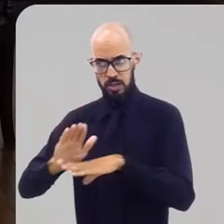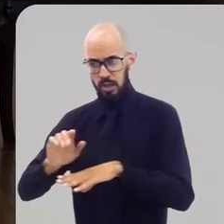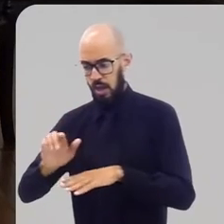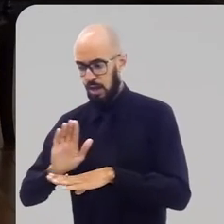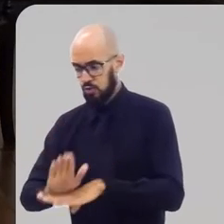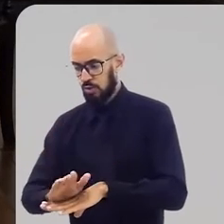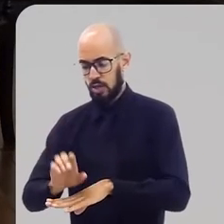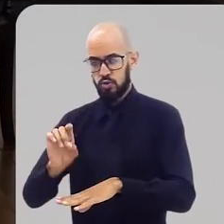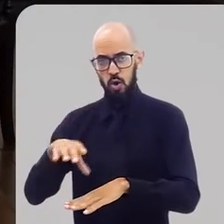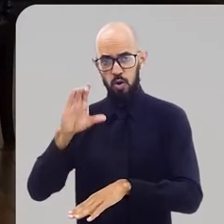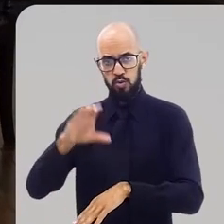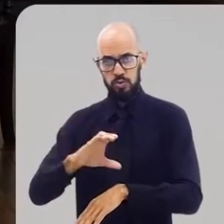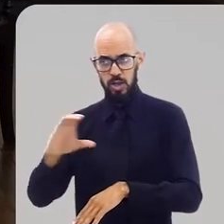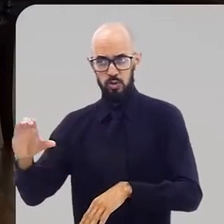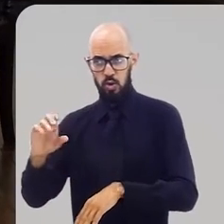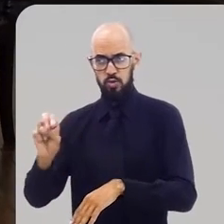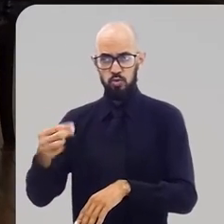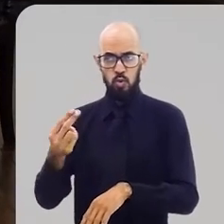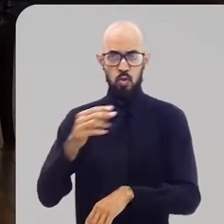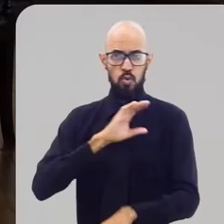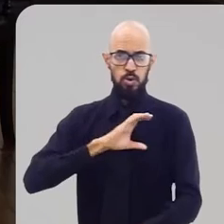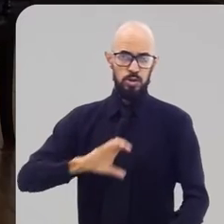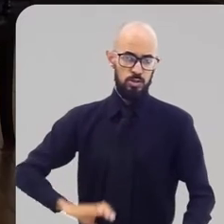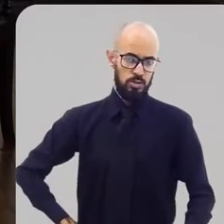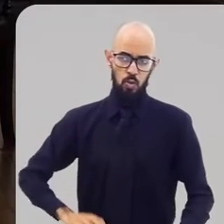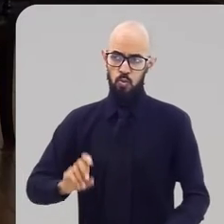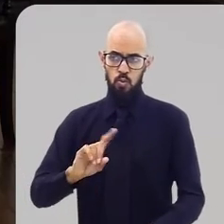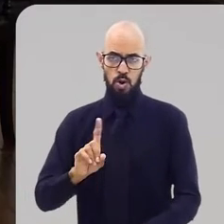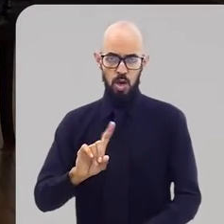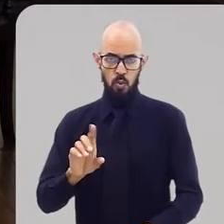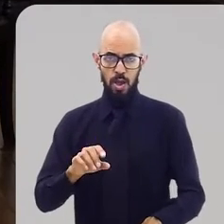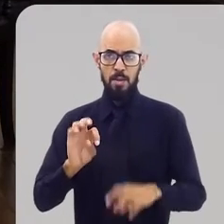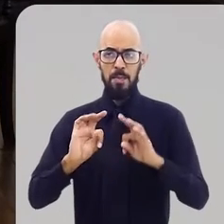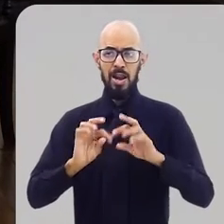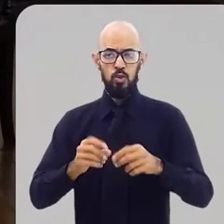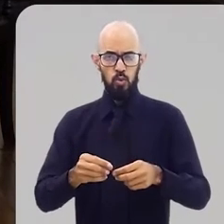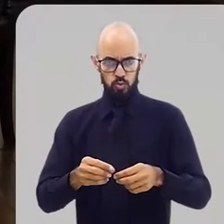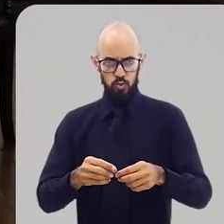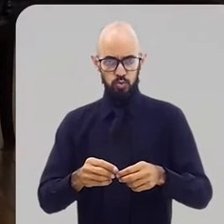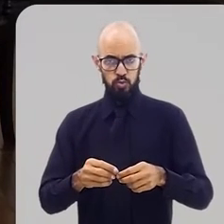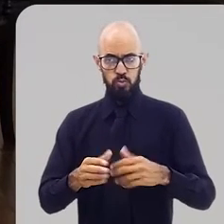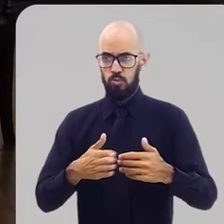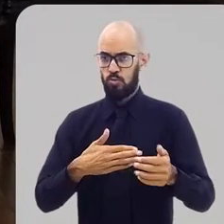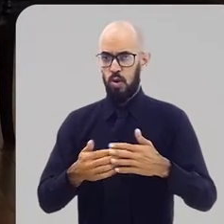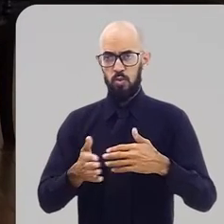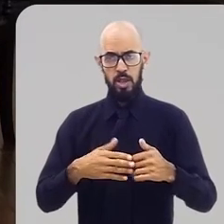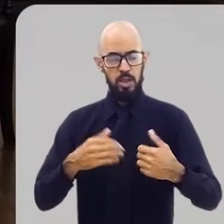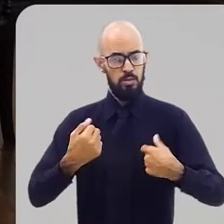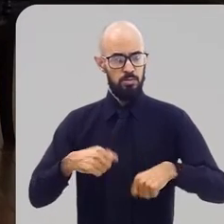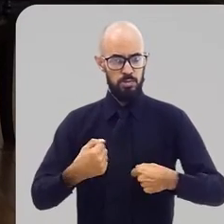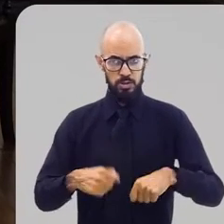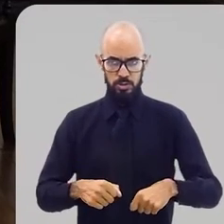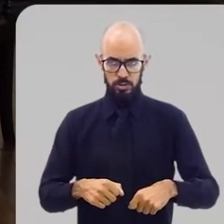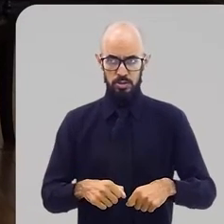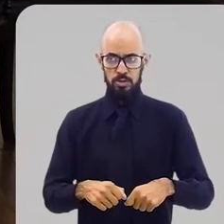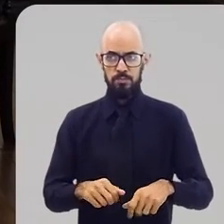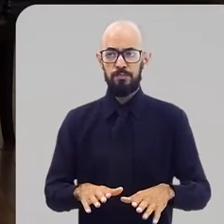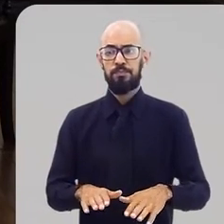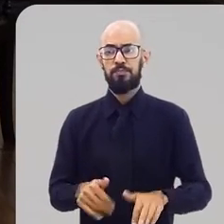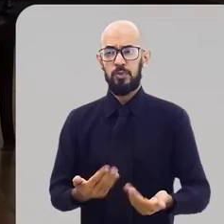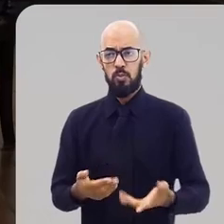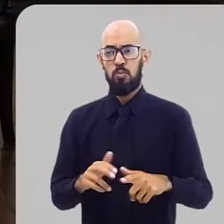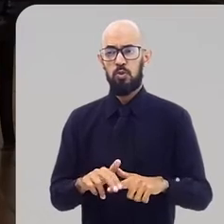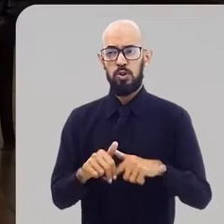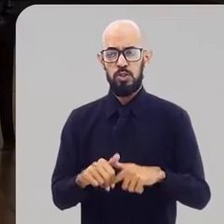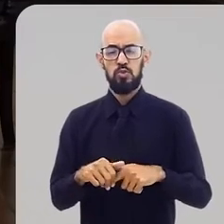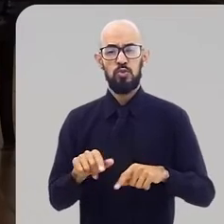para servir apenas os católicos os cristãos estamos para servir a todos todos aqueles que precisam e por